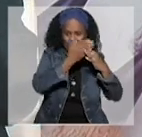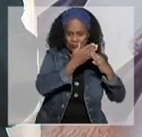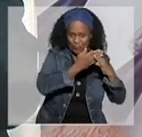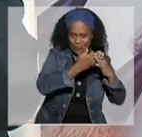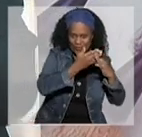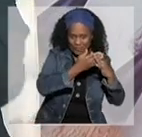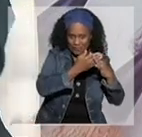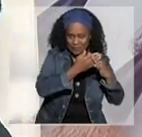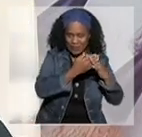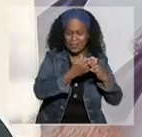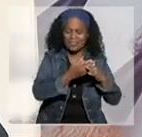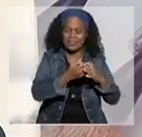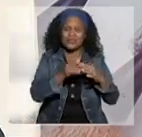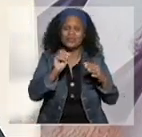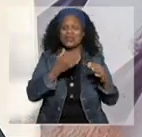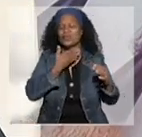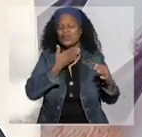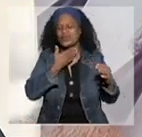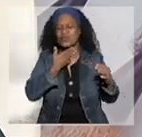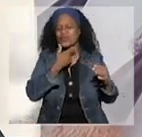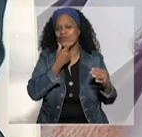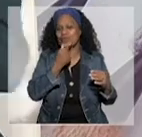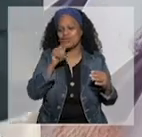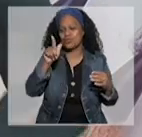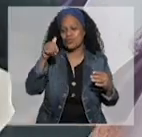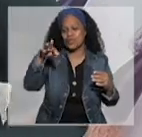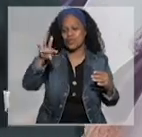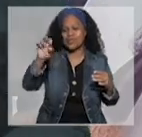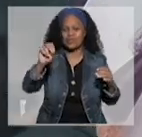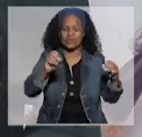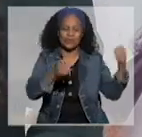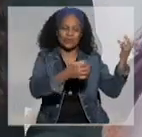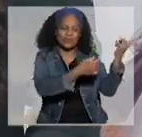breve intervalo ao som de Gabriel